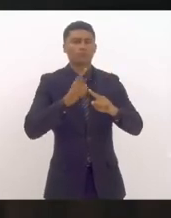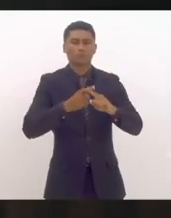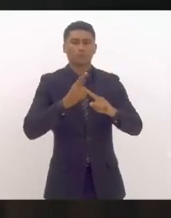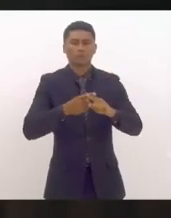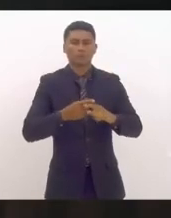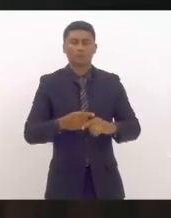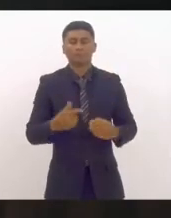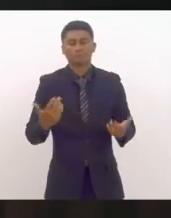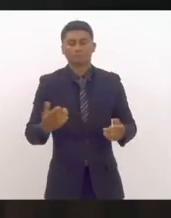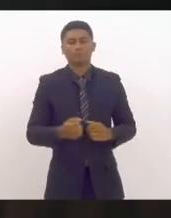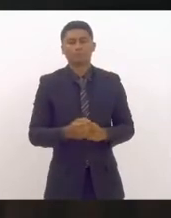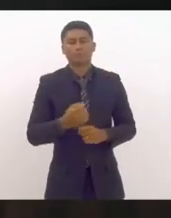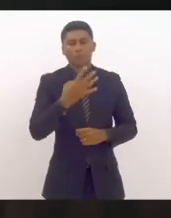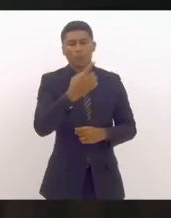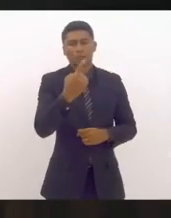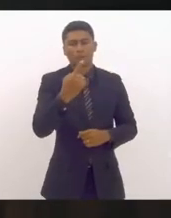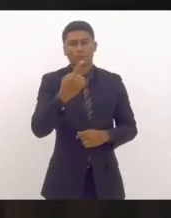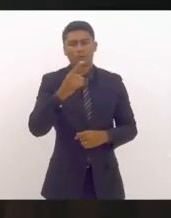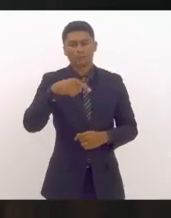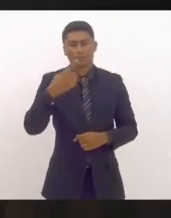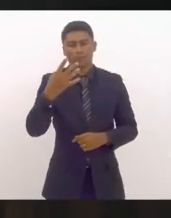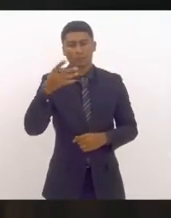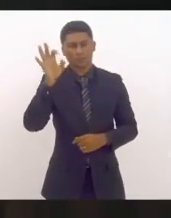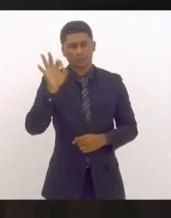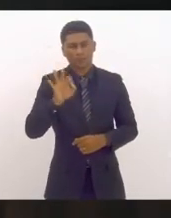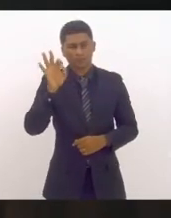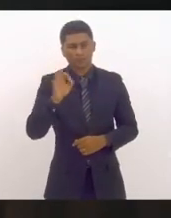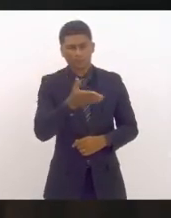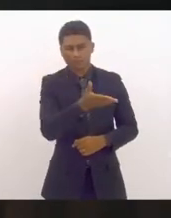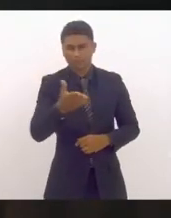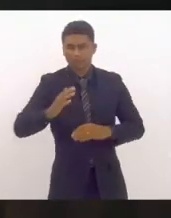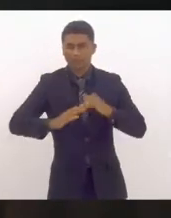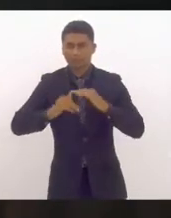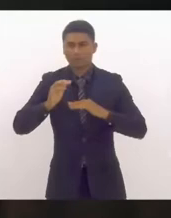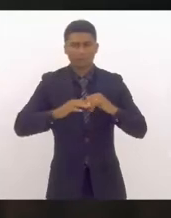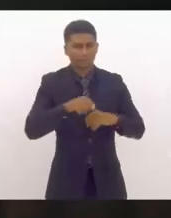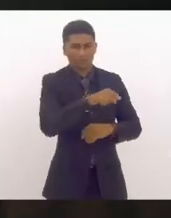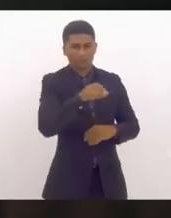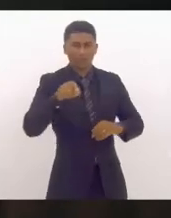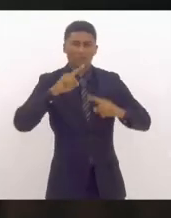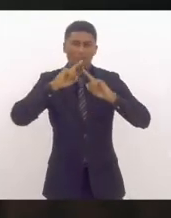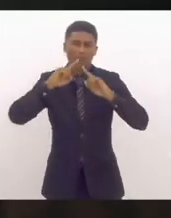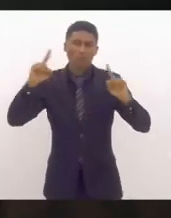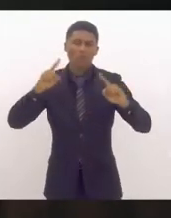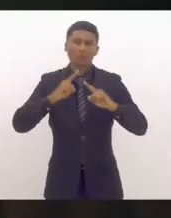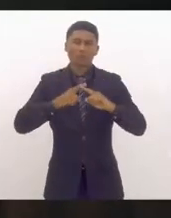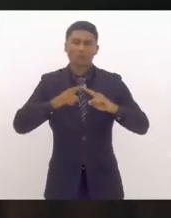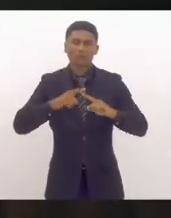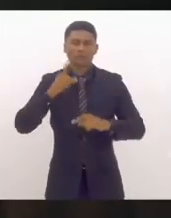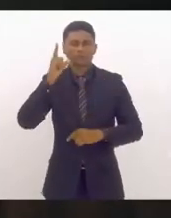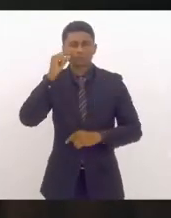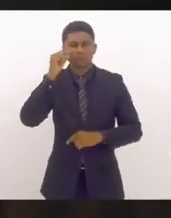que 41,4% dos profissionais apresentaram queixas de insônia,